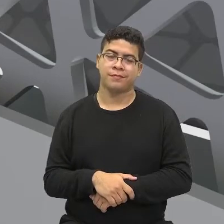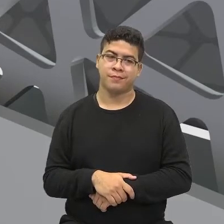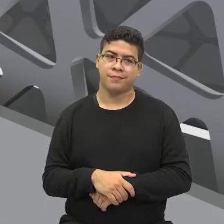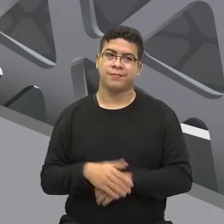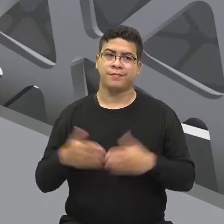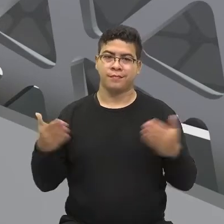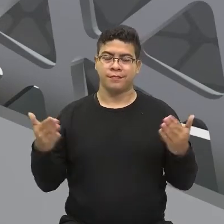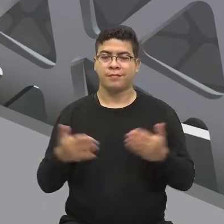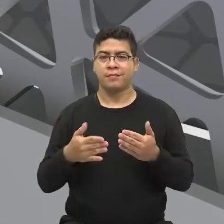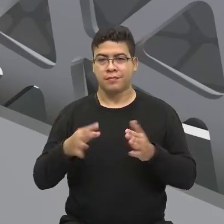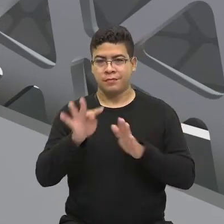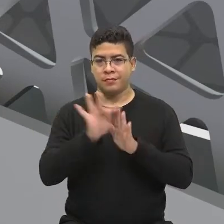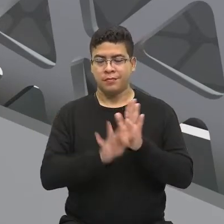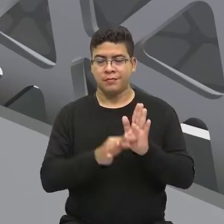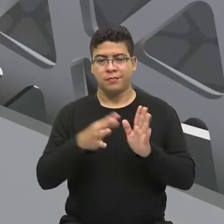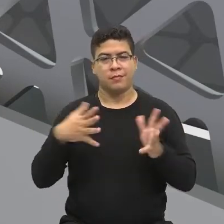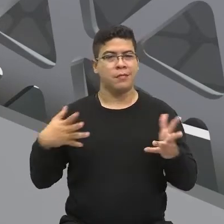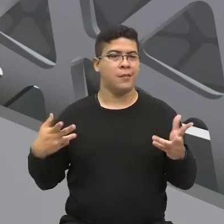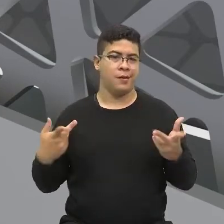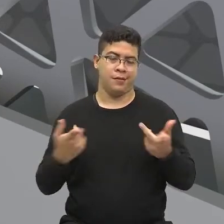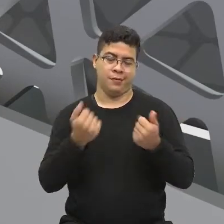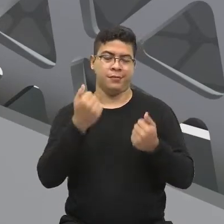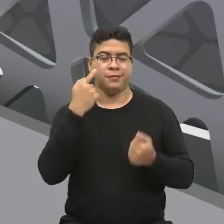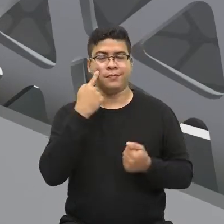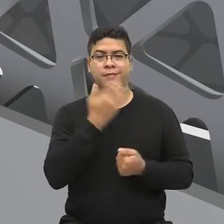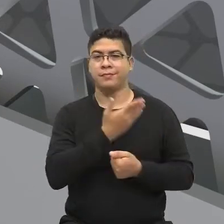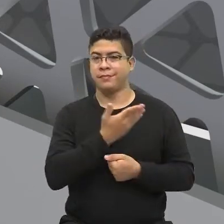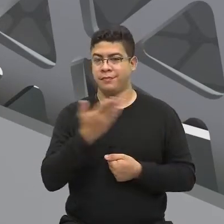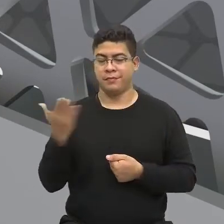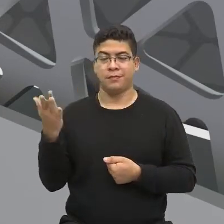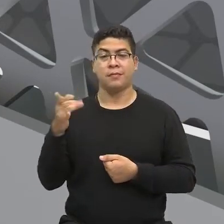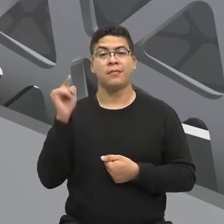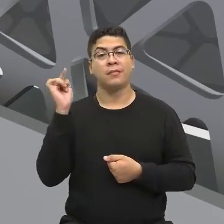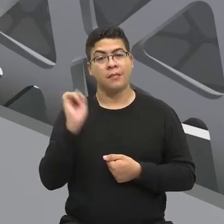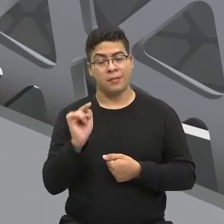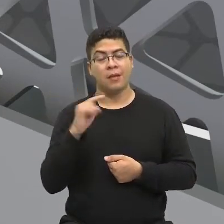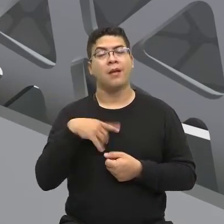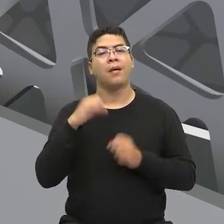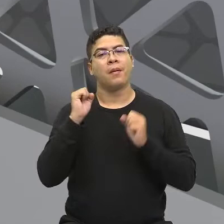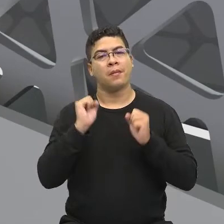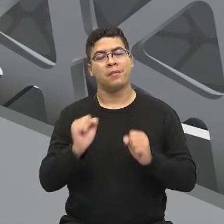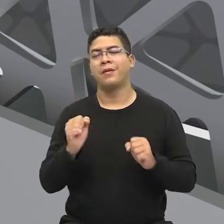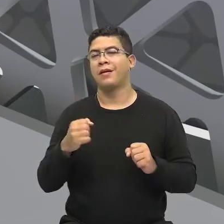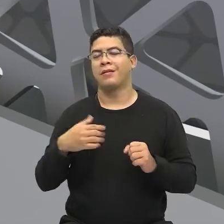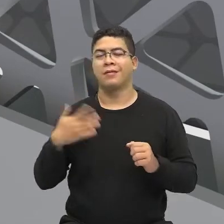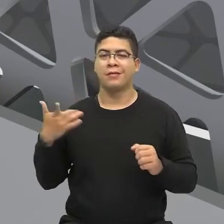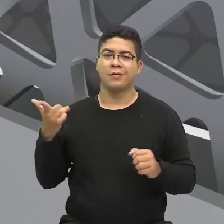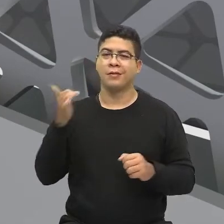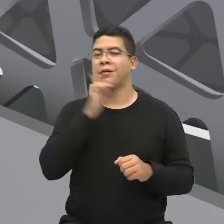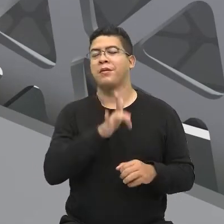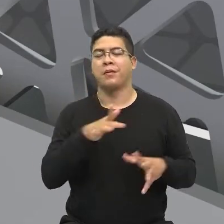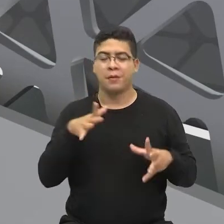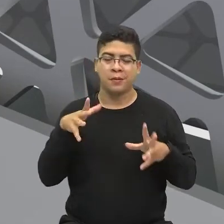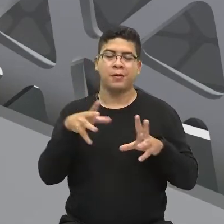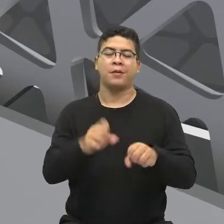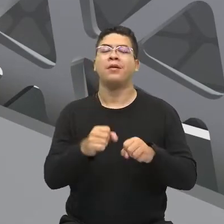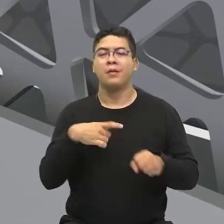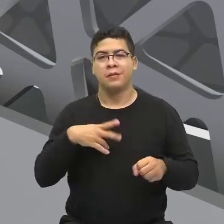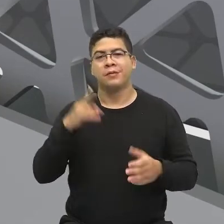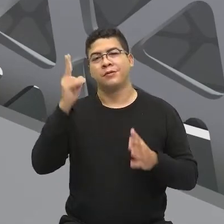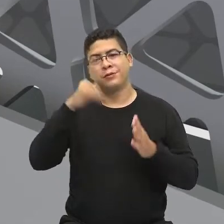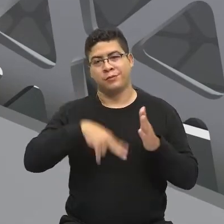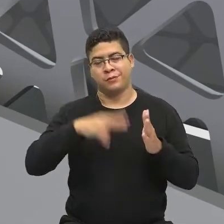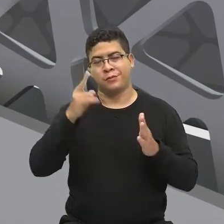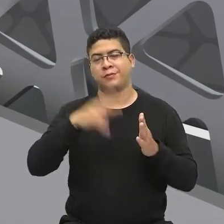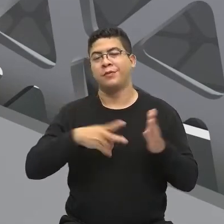dele maravilhosa, né, acessível a todos, é que ele conquistou e conquista muitos